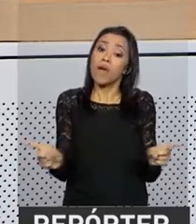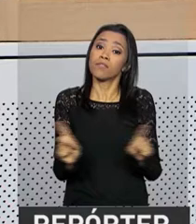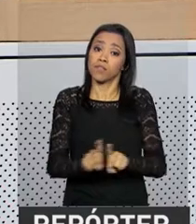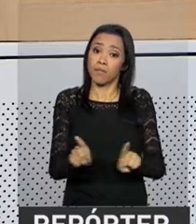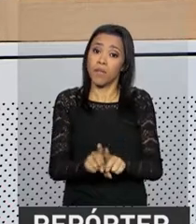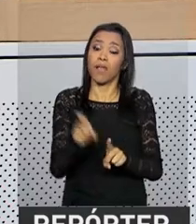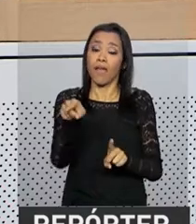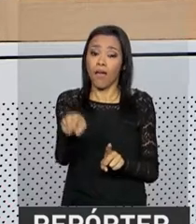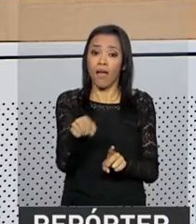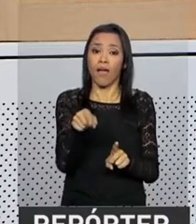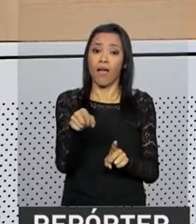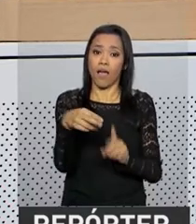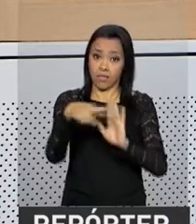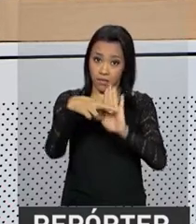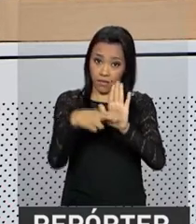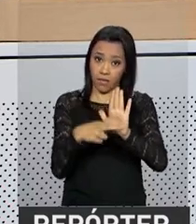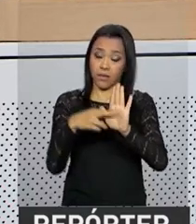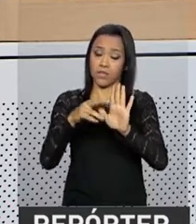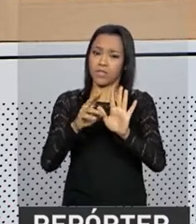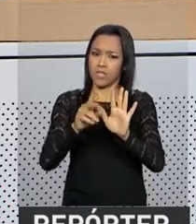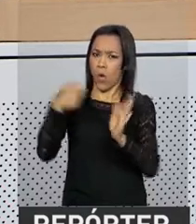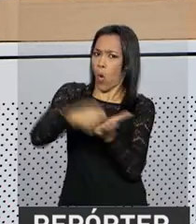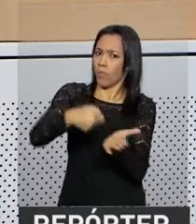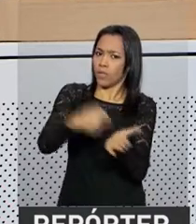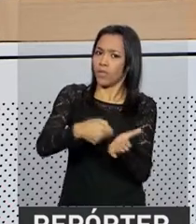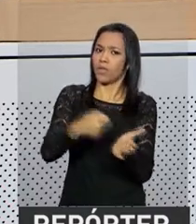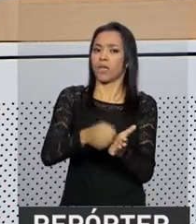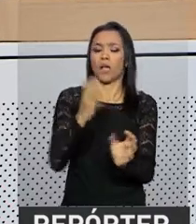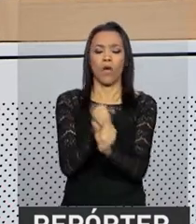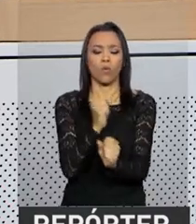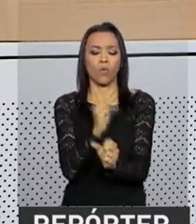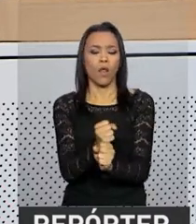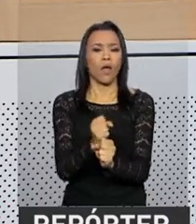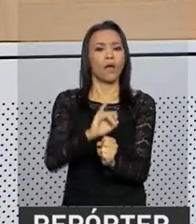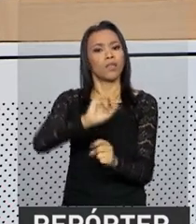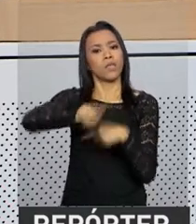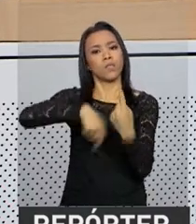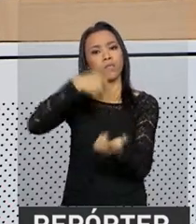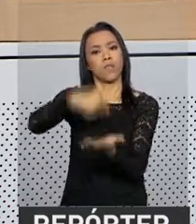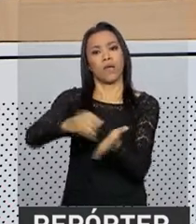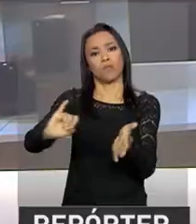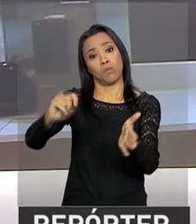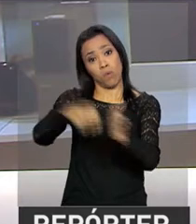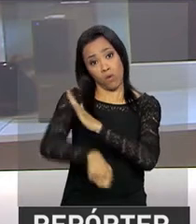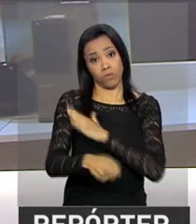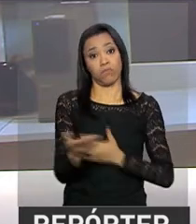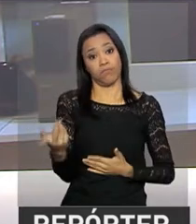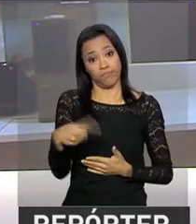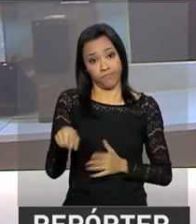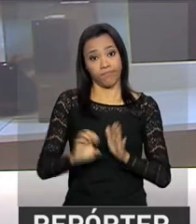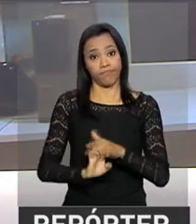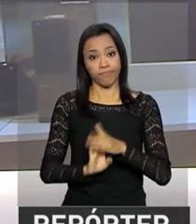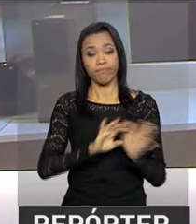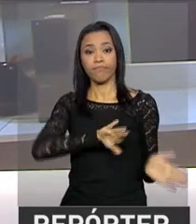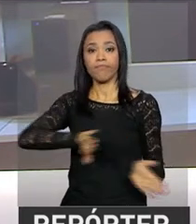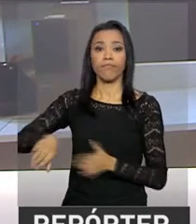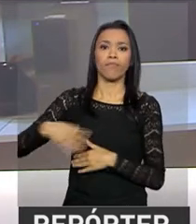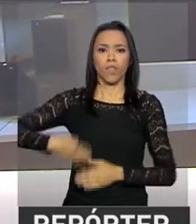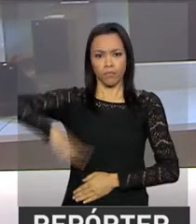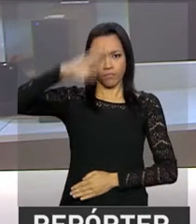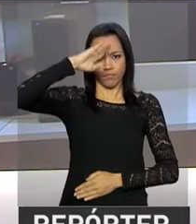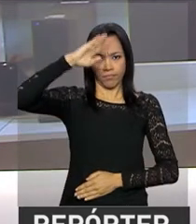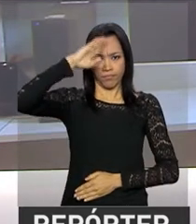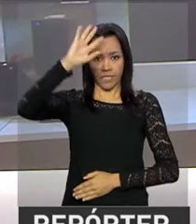elas sempre ficam muito as obrigações de se calcular o tributo até pagar os seus impostos tropas federais vão